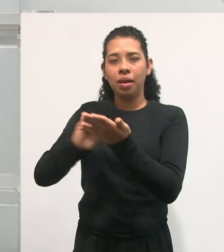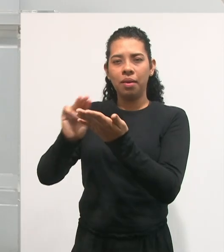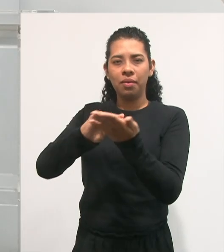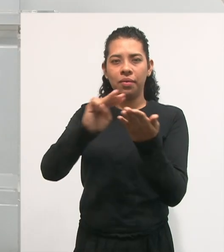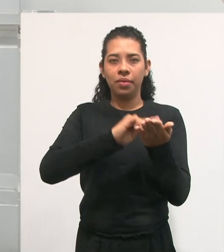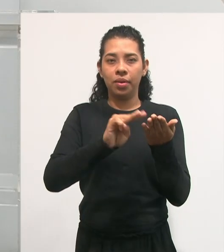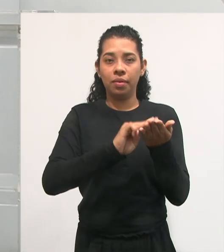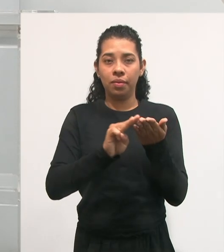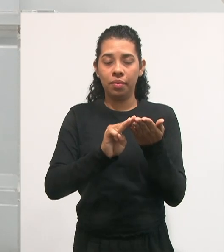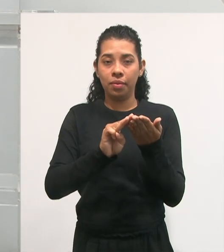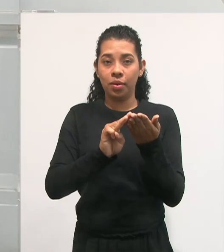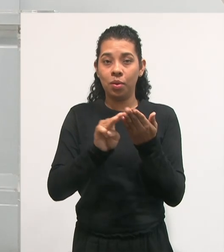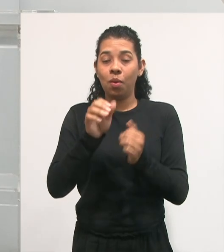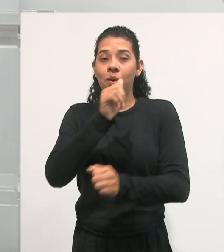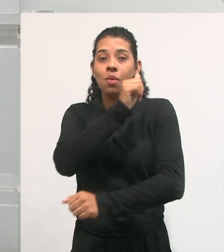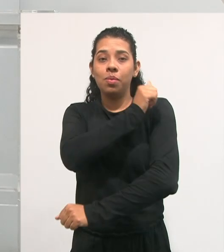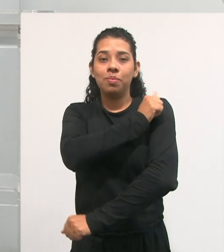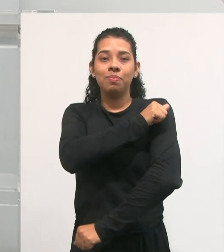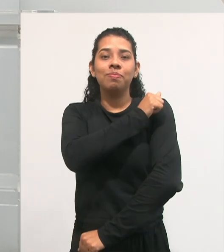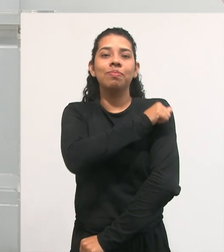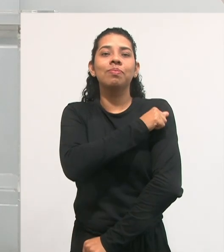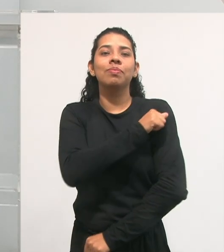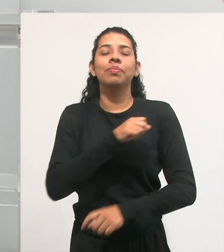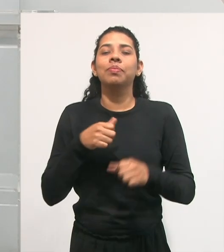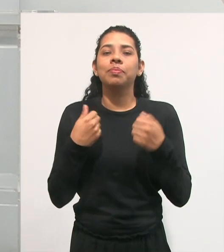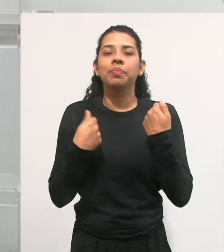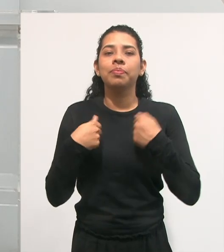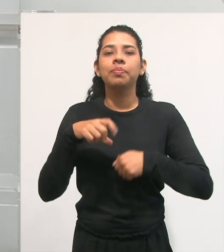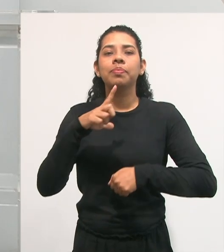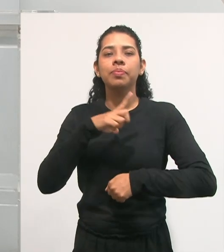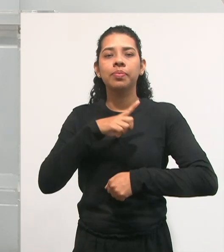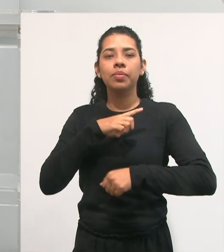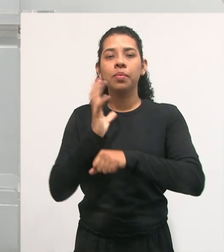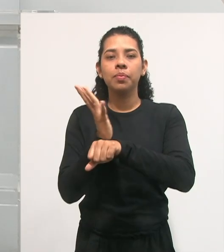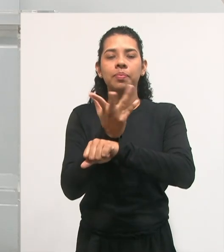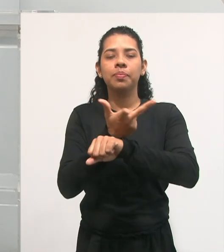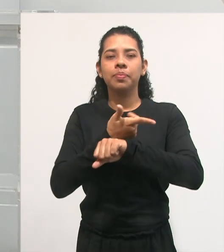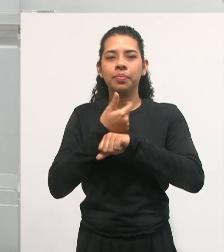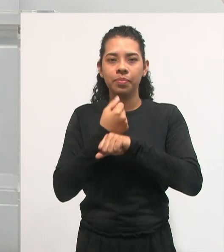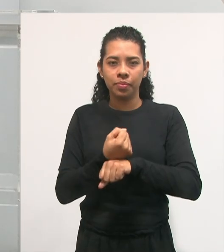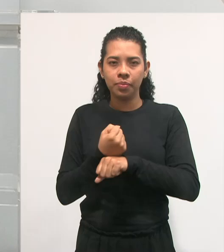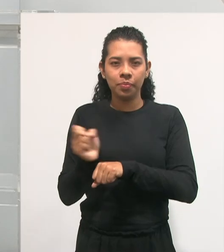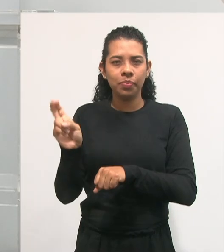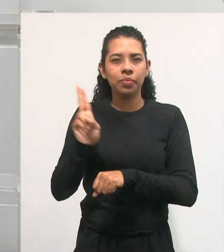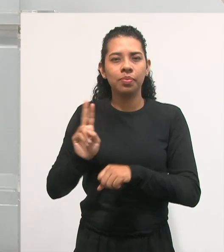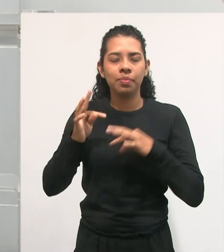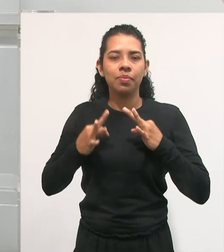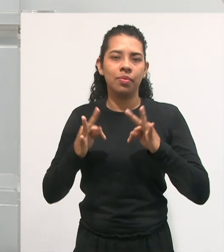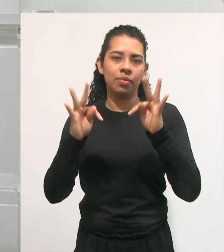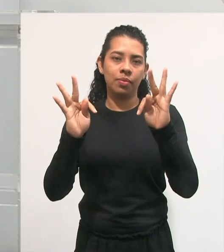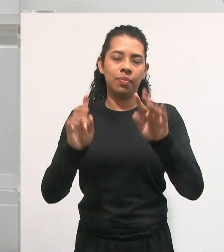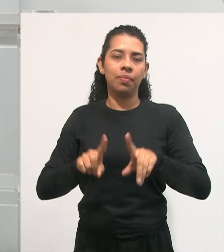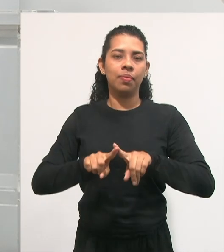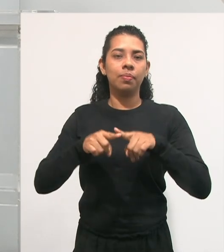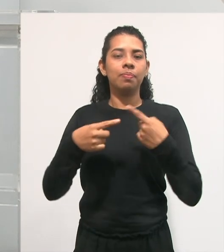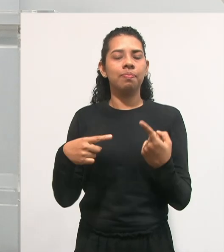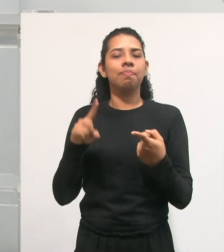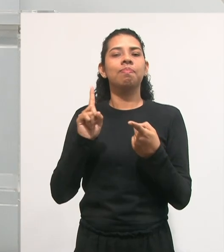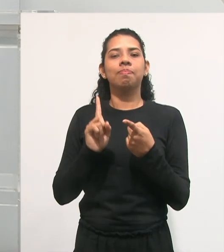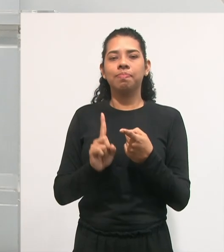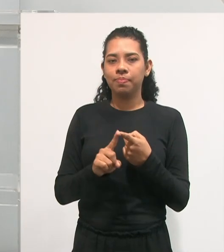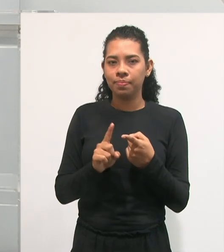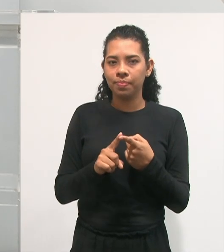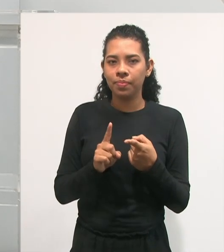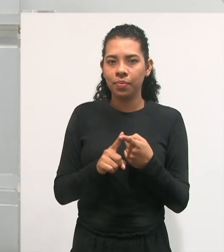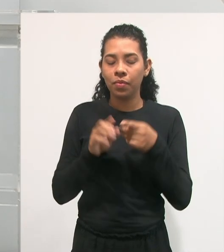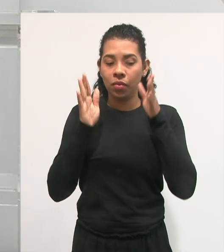tanto aprender a acessar, né, ter essas habilidades usando esse tipo de tecnologia, mas também e principalmente